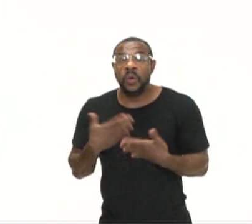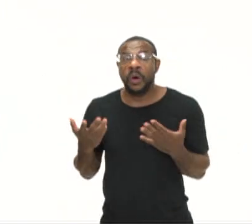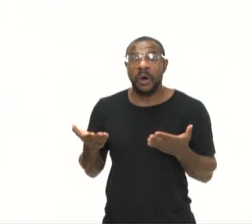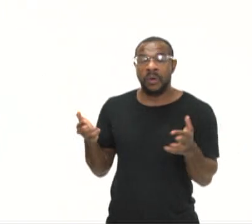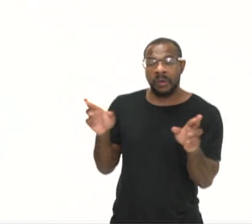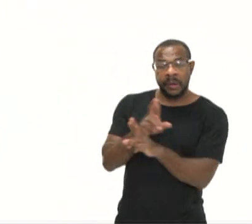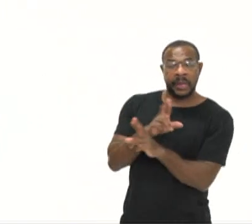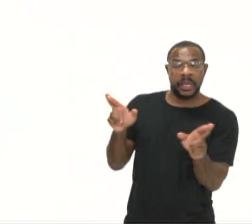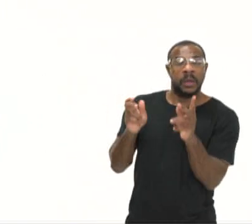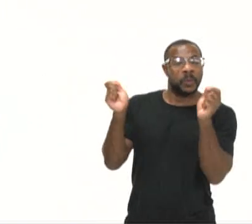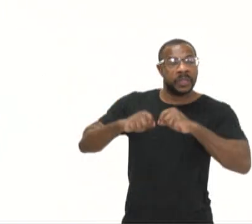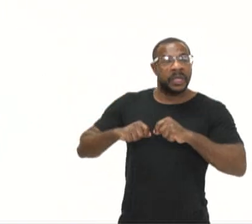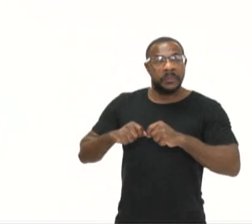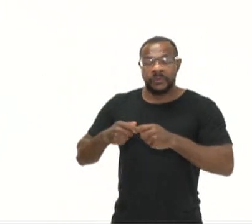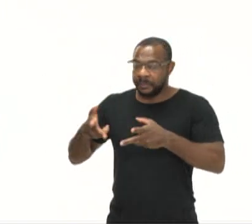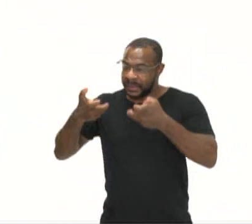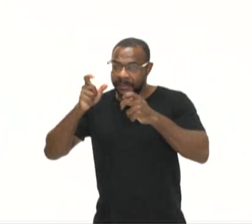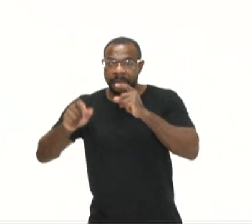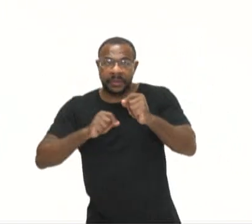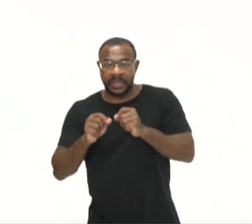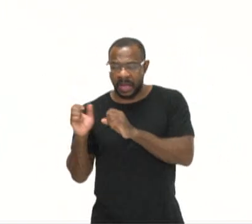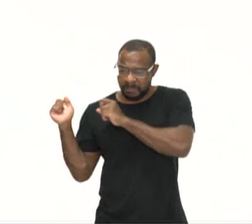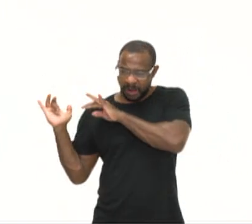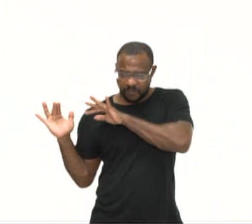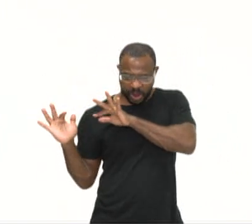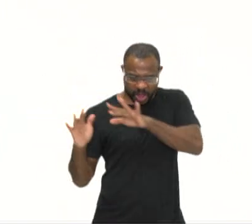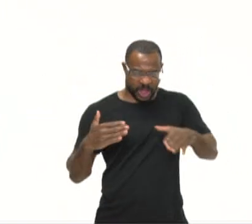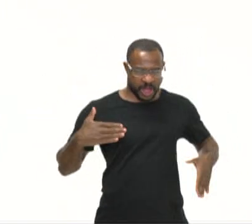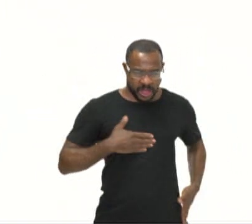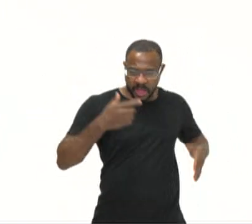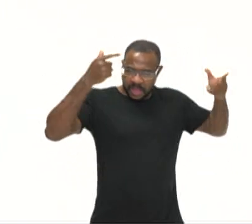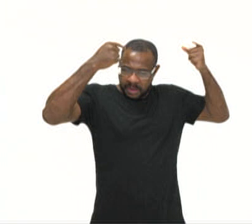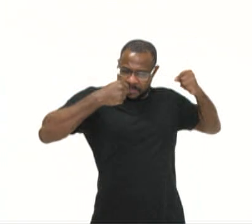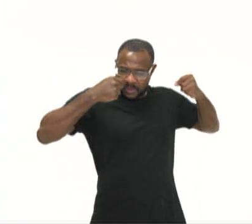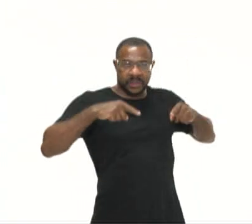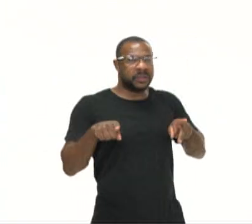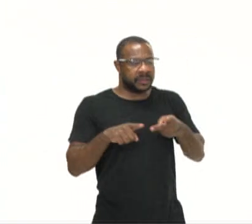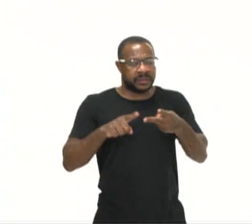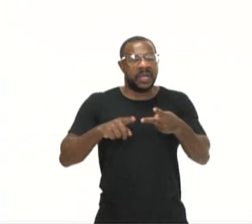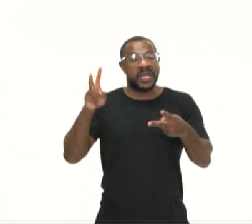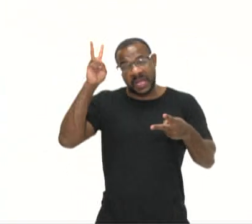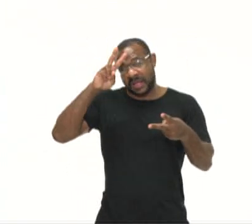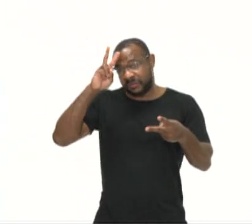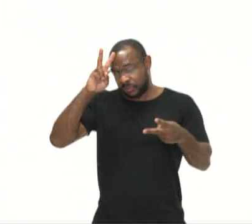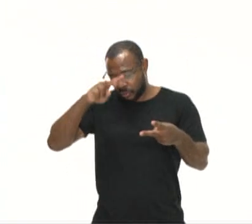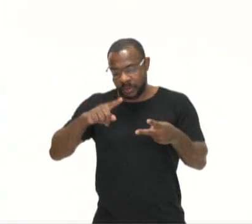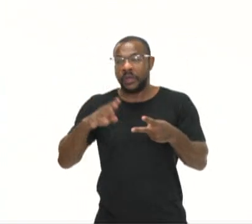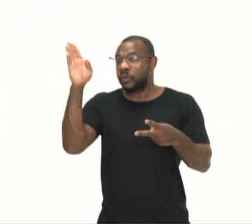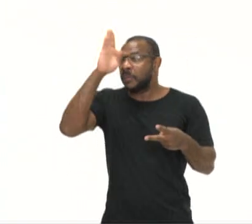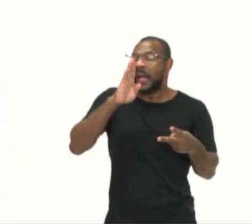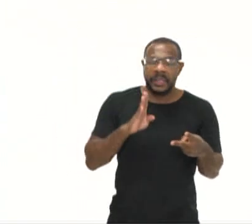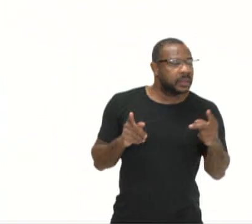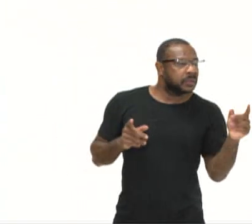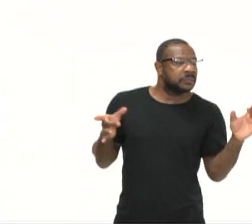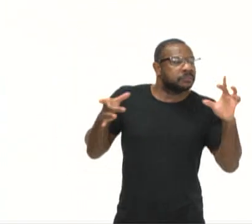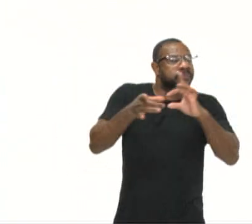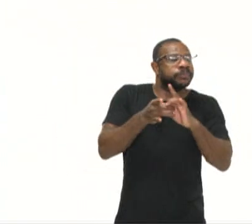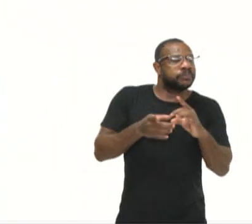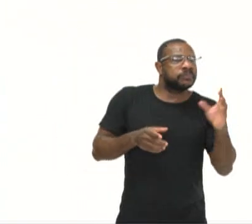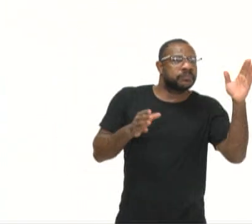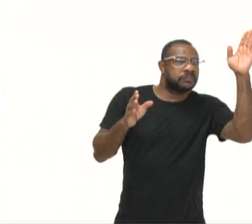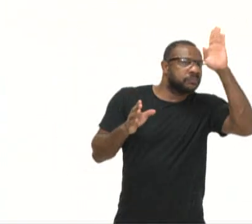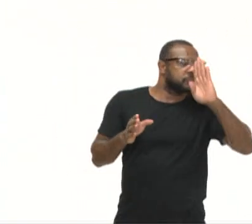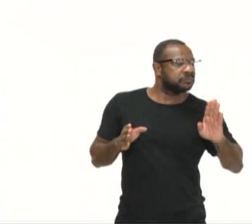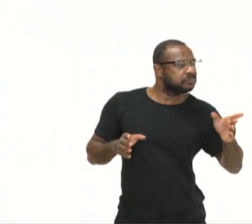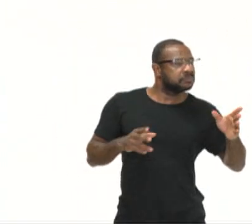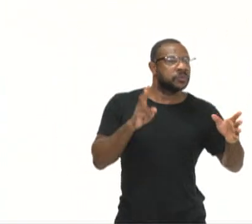podemos estabelecer entre as invasões napoleônicas e a história do Brasil? Aqui a gente tem um